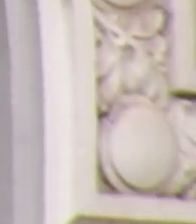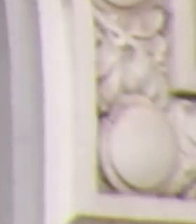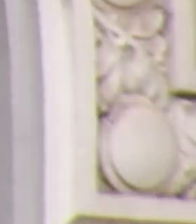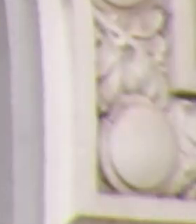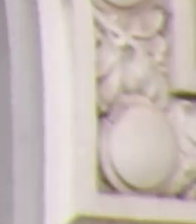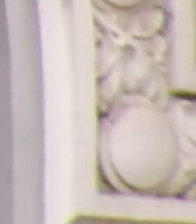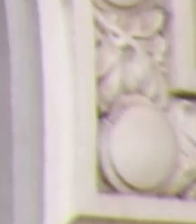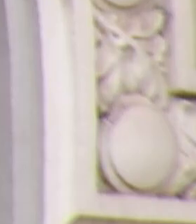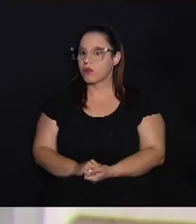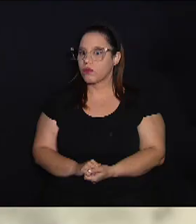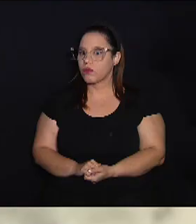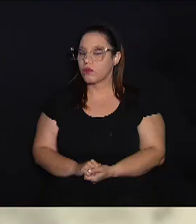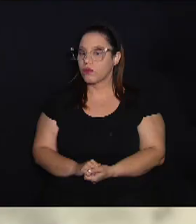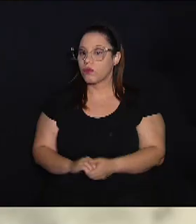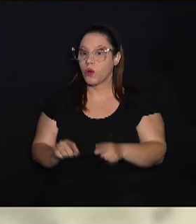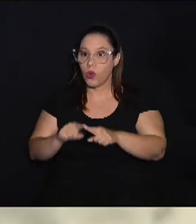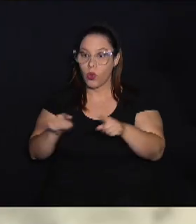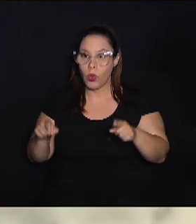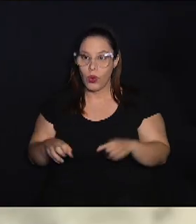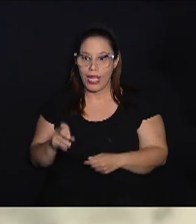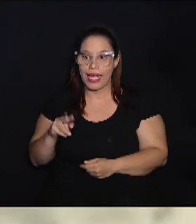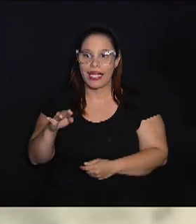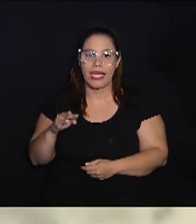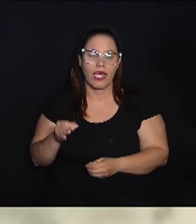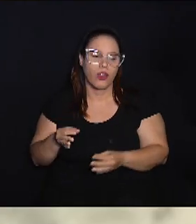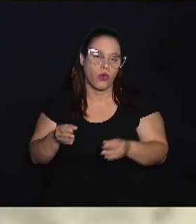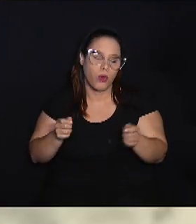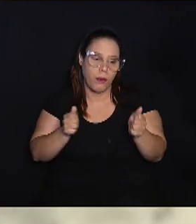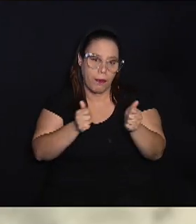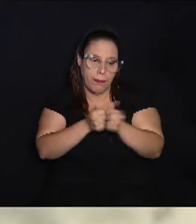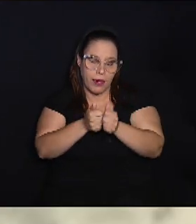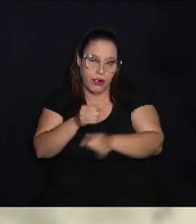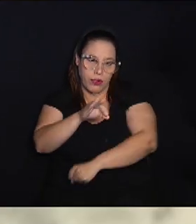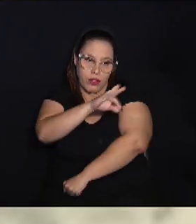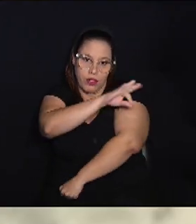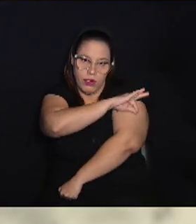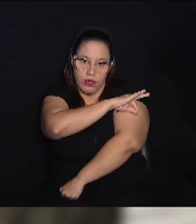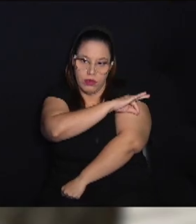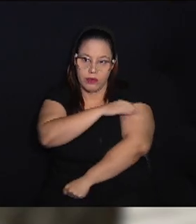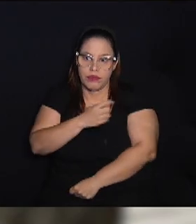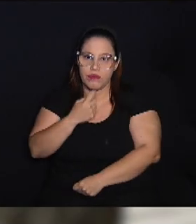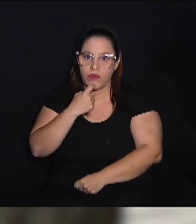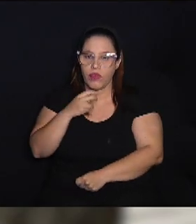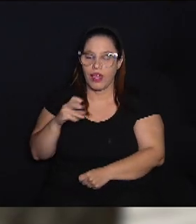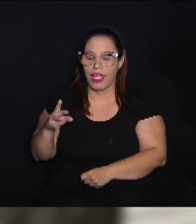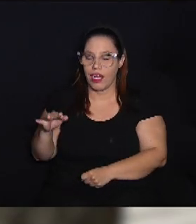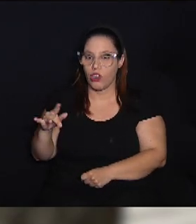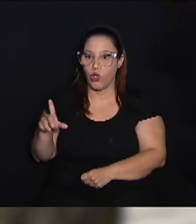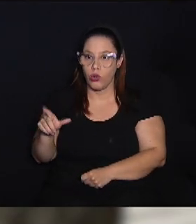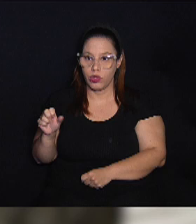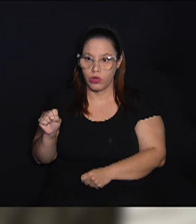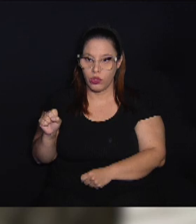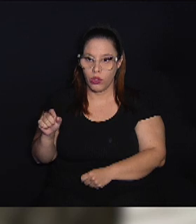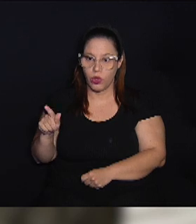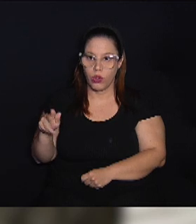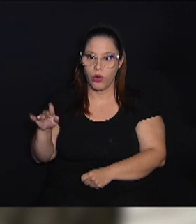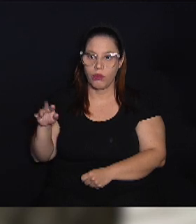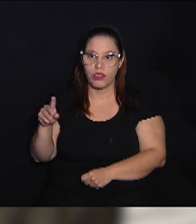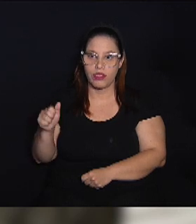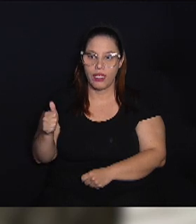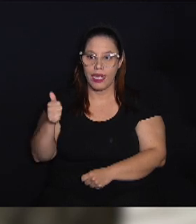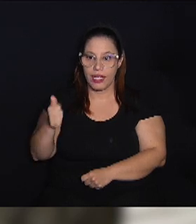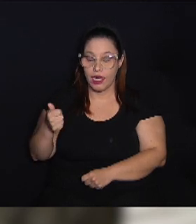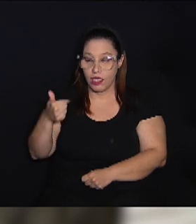Situada no centro de Campinas, ao lado da Prefeitura Municipal, a Escola Estadual Carlos Gomes tem 121 anos